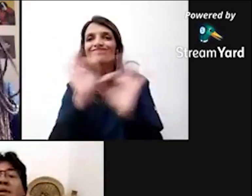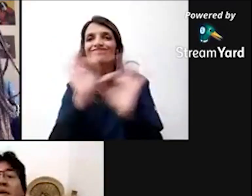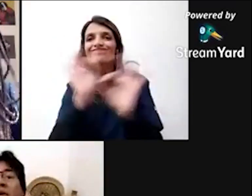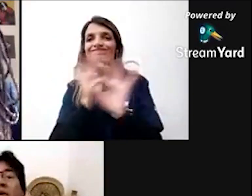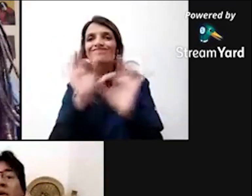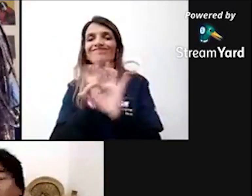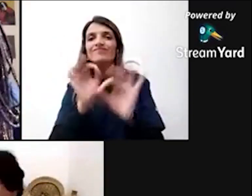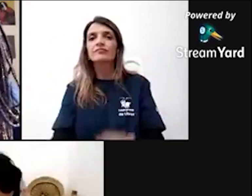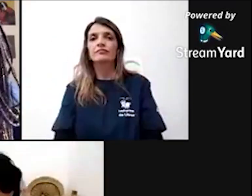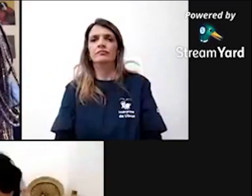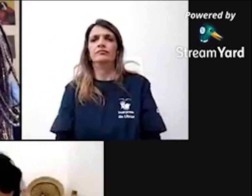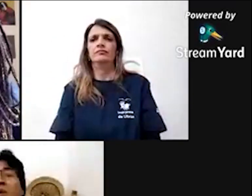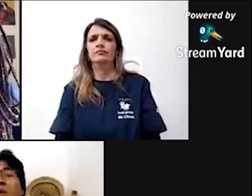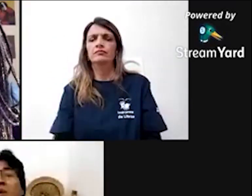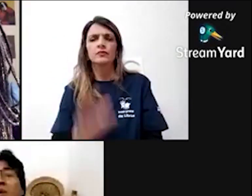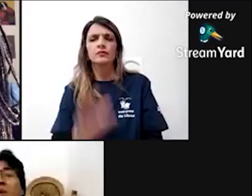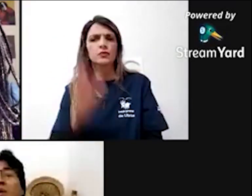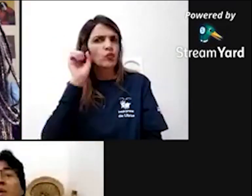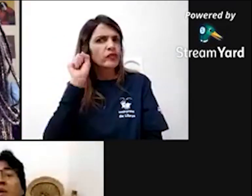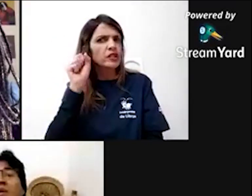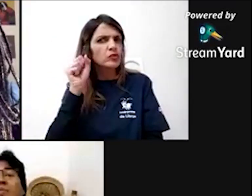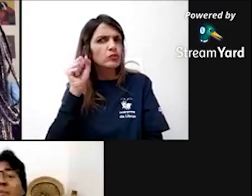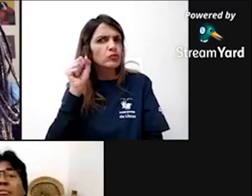Está ouvindo agora ou não?